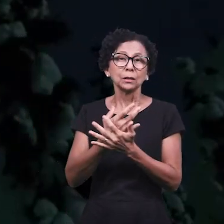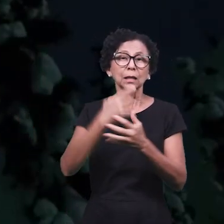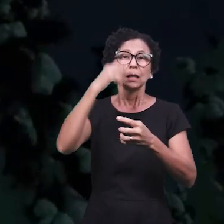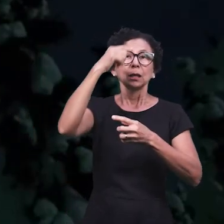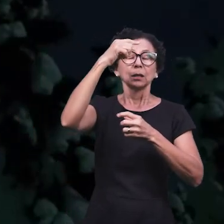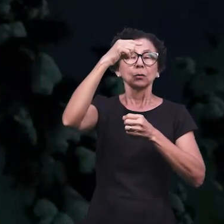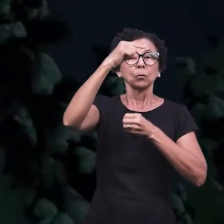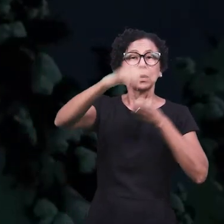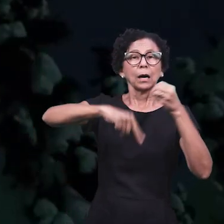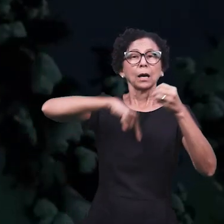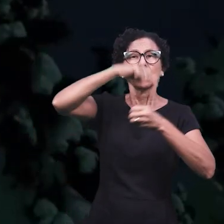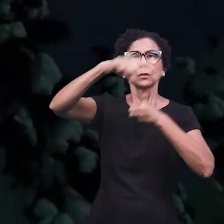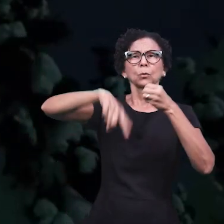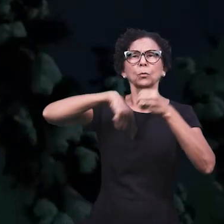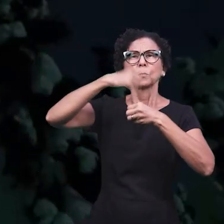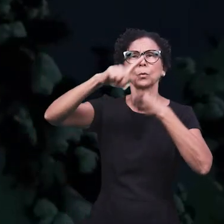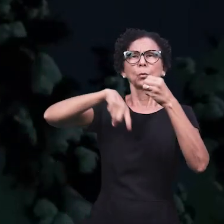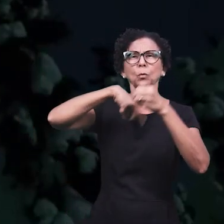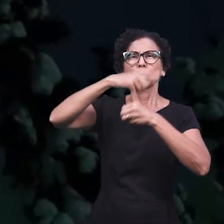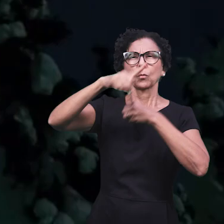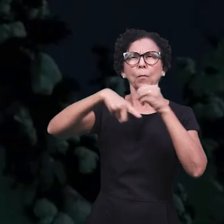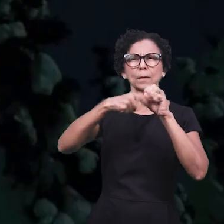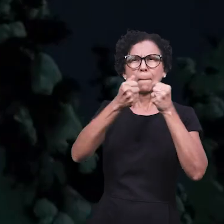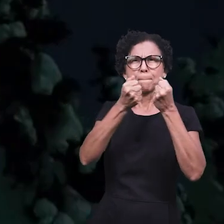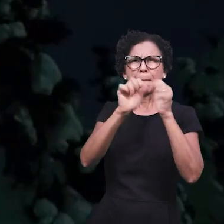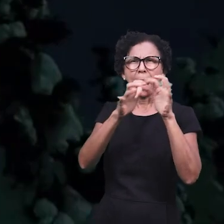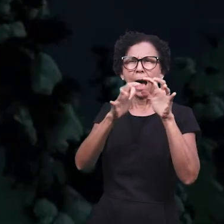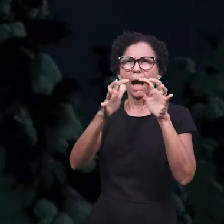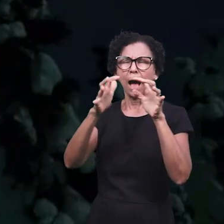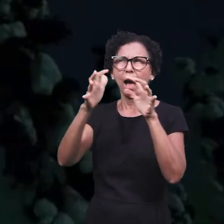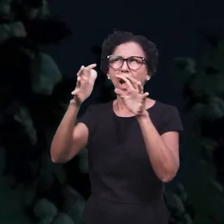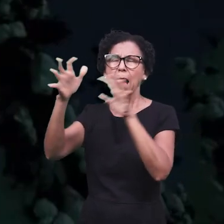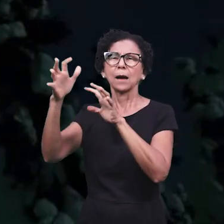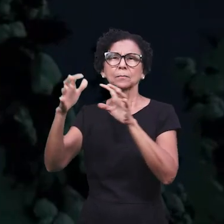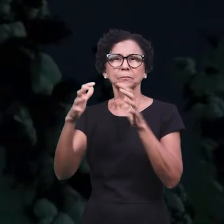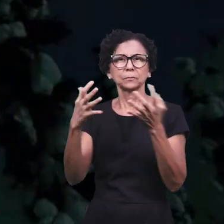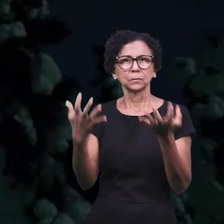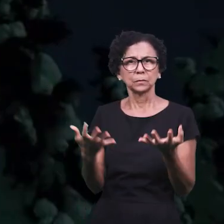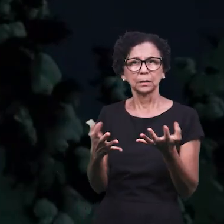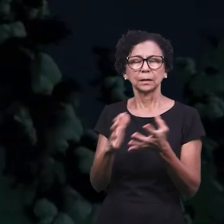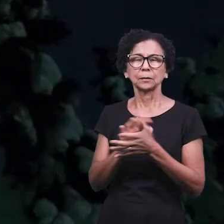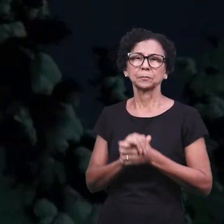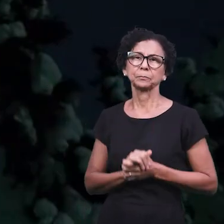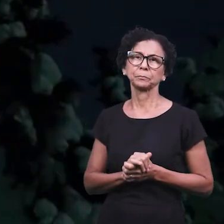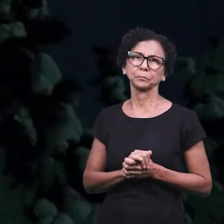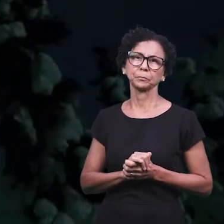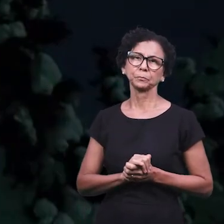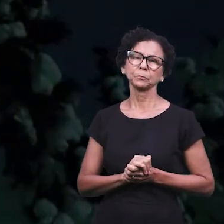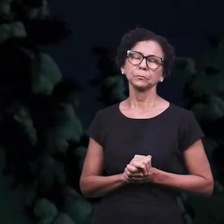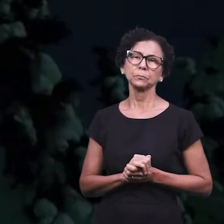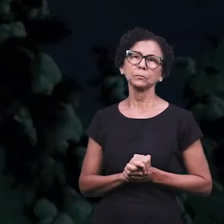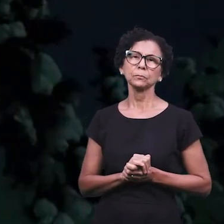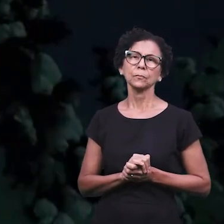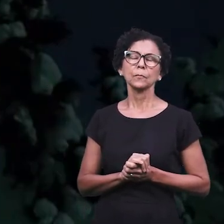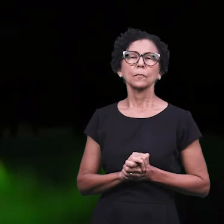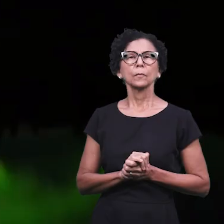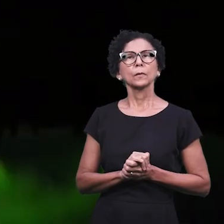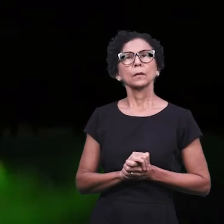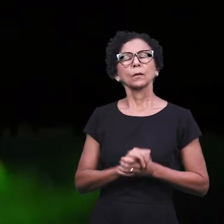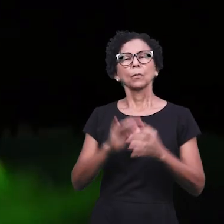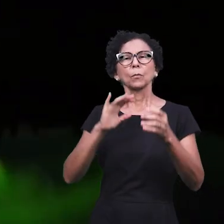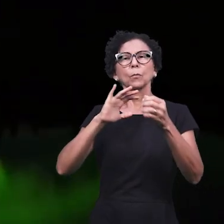num estado que nós chamamos de excitação. O que é isso? O elétron que está na última